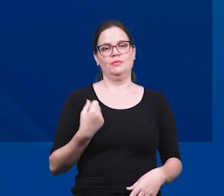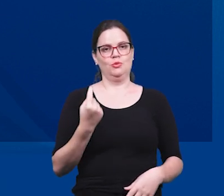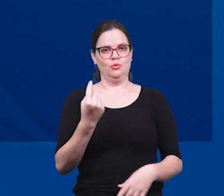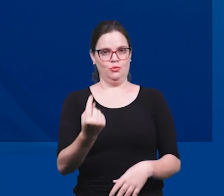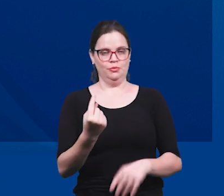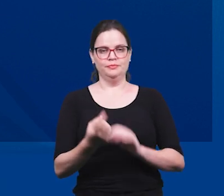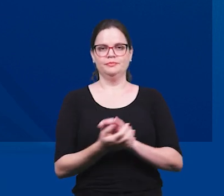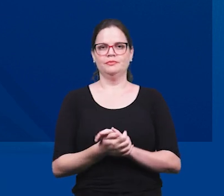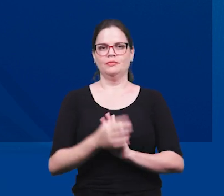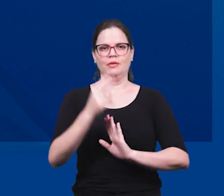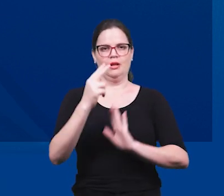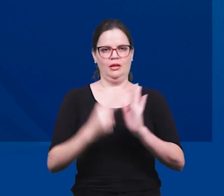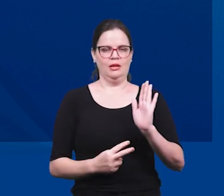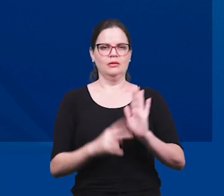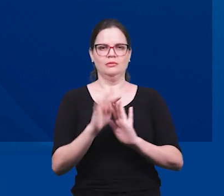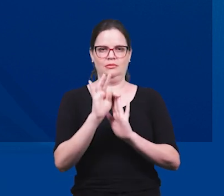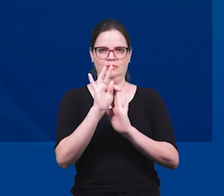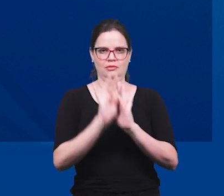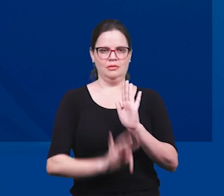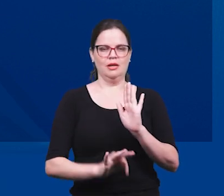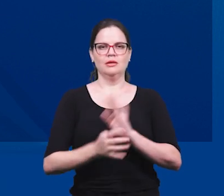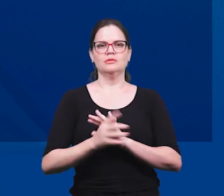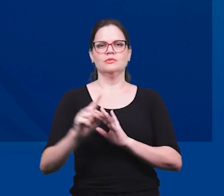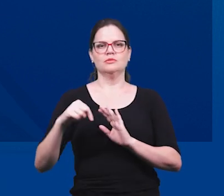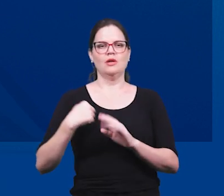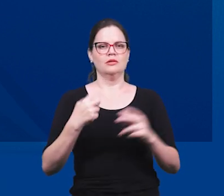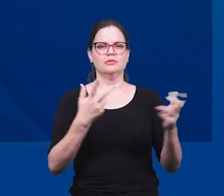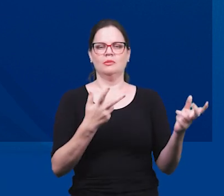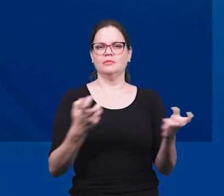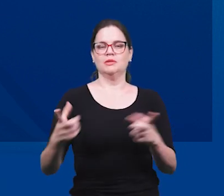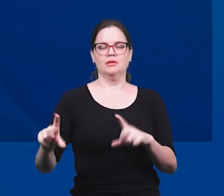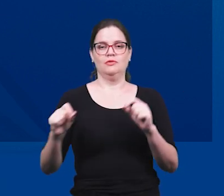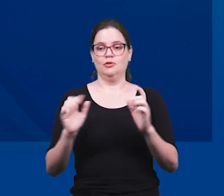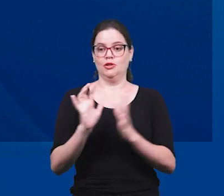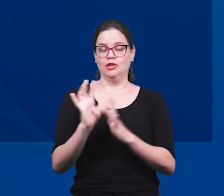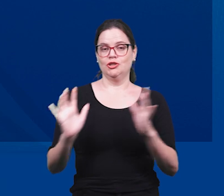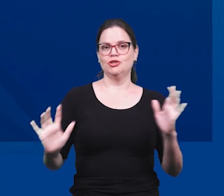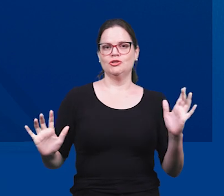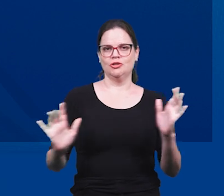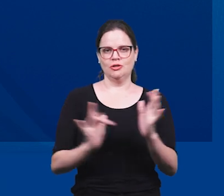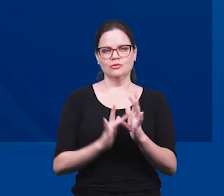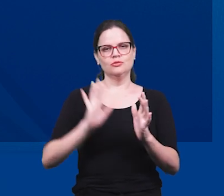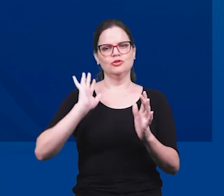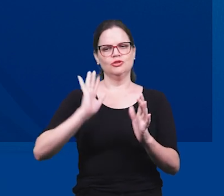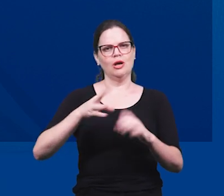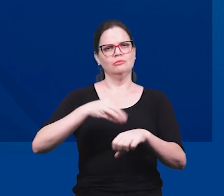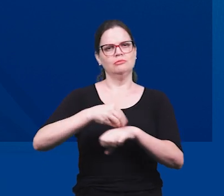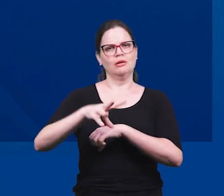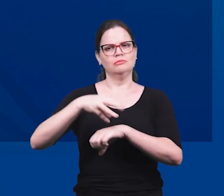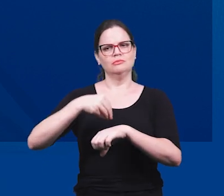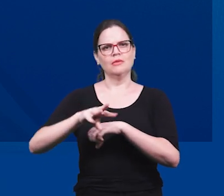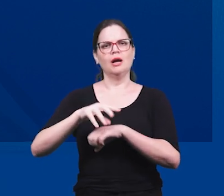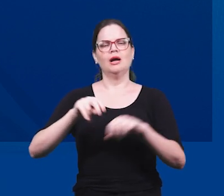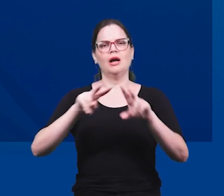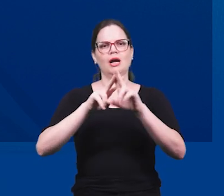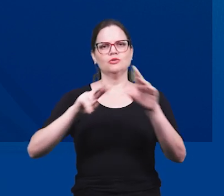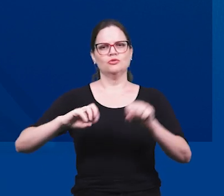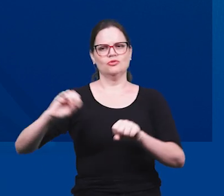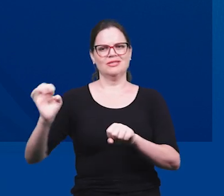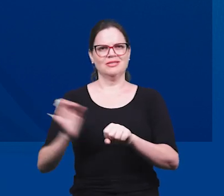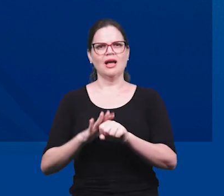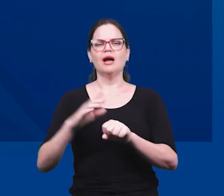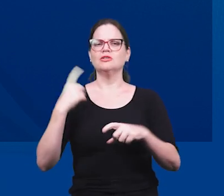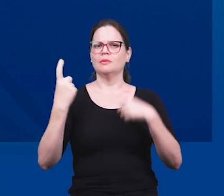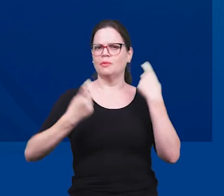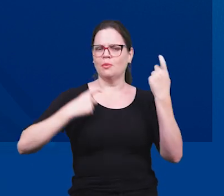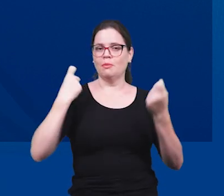pergunta 1, ao lermos o texto referido, observamos que o Senhor Jesus faz uma abordagem preocupante acerca da igreja de Sardes,